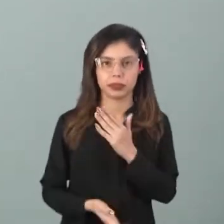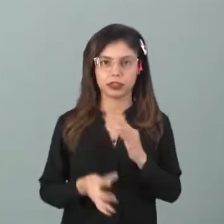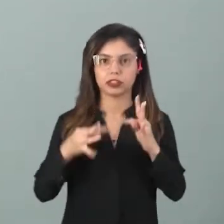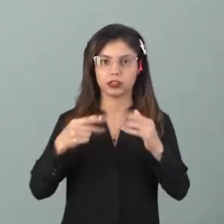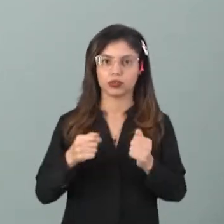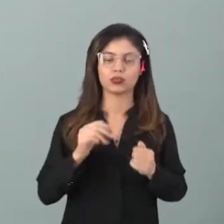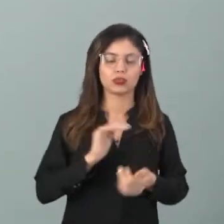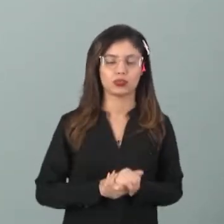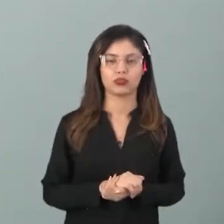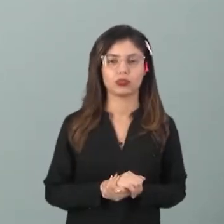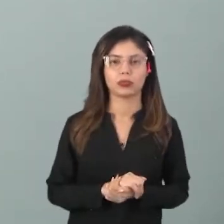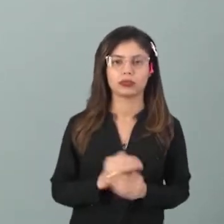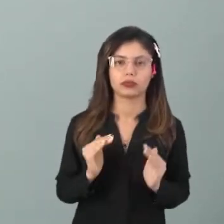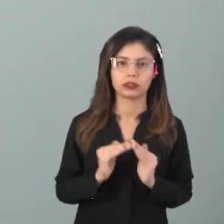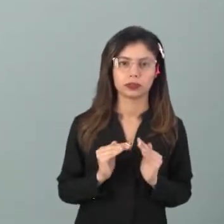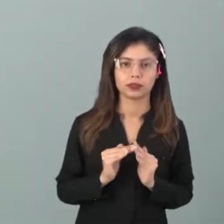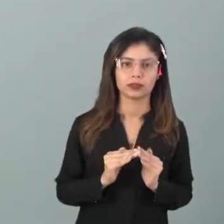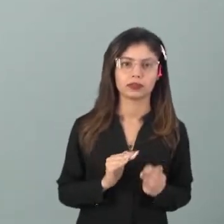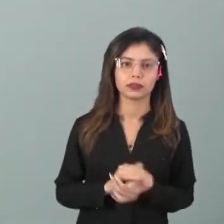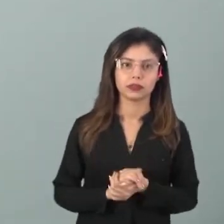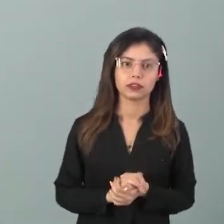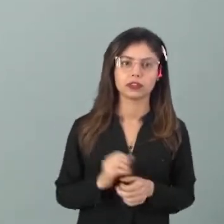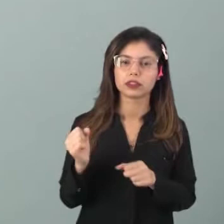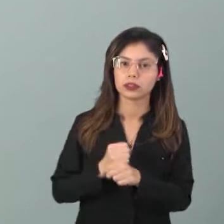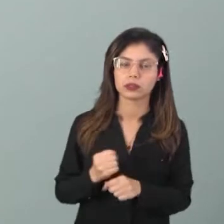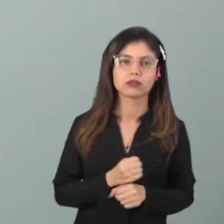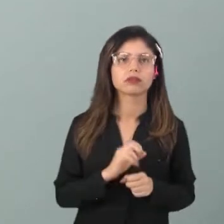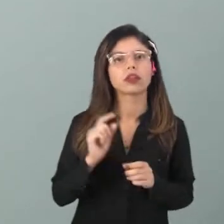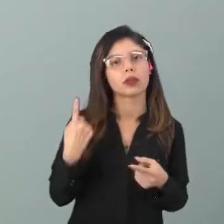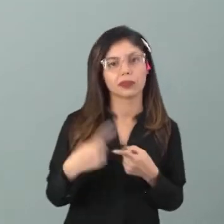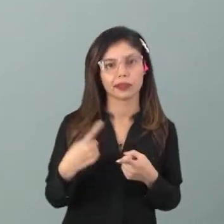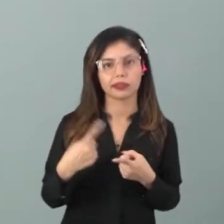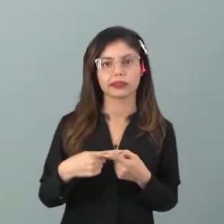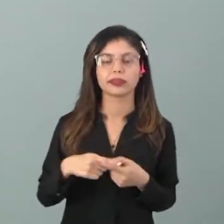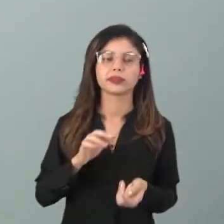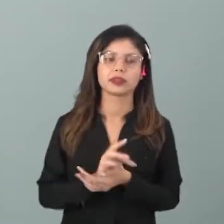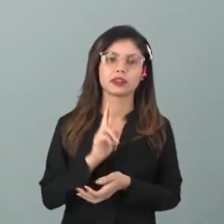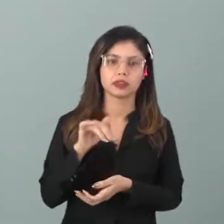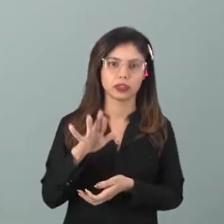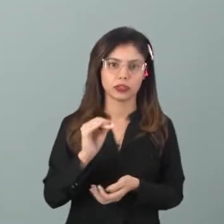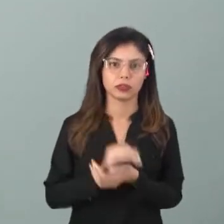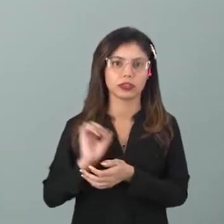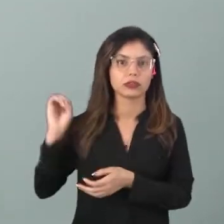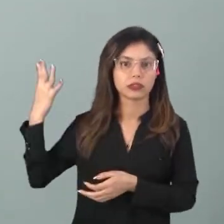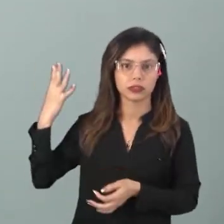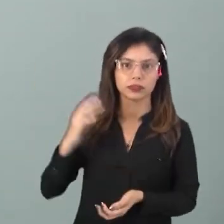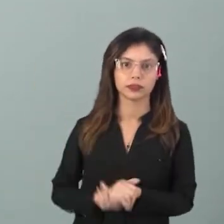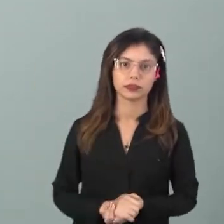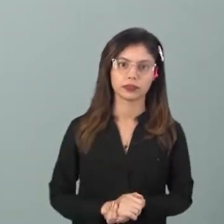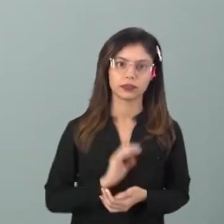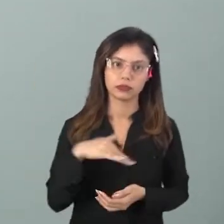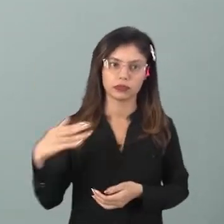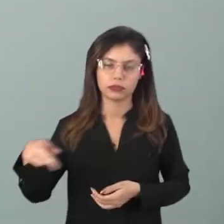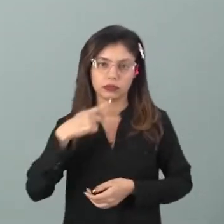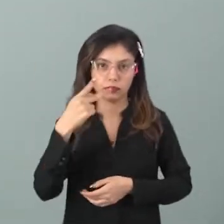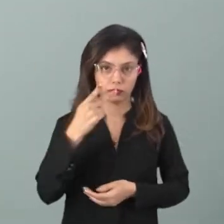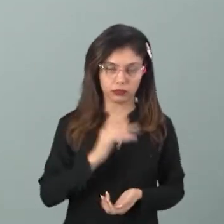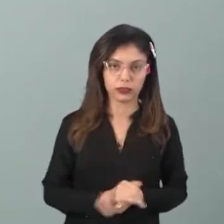seus móveis, perdendo toda uma vida que foi construída devido a esses fenômenos que podem acontecer, né? Quando a gente fala das